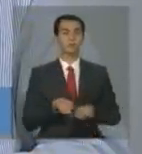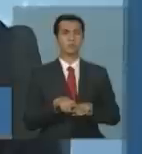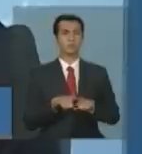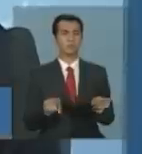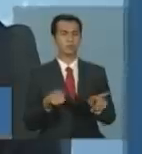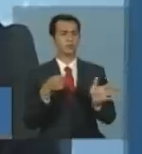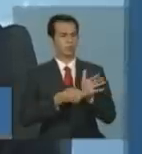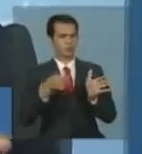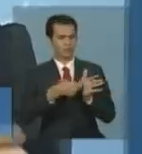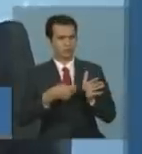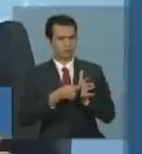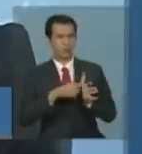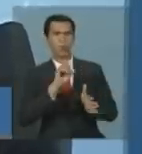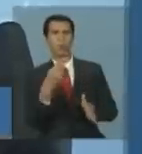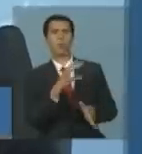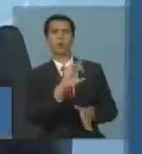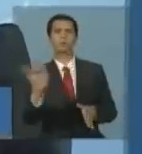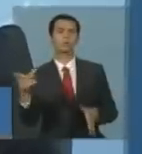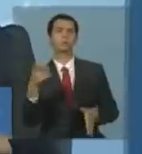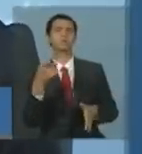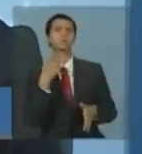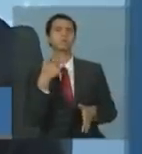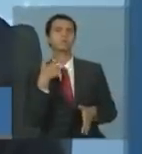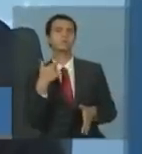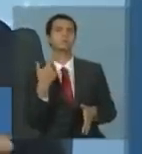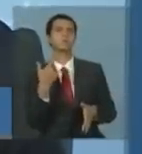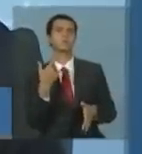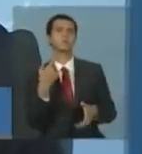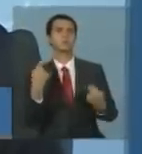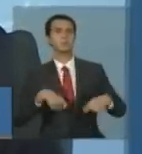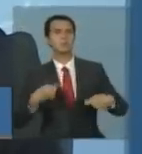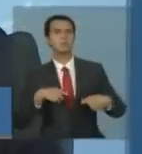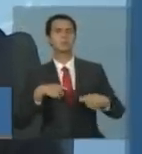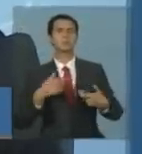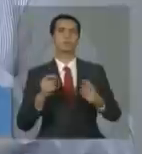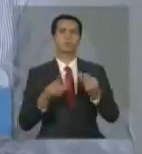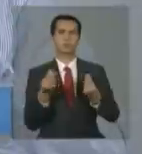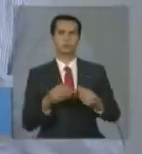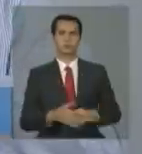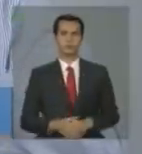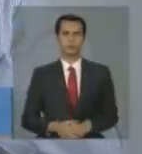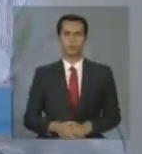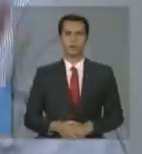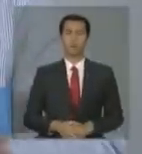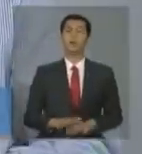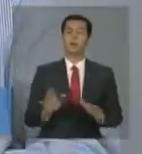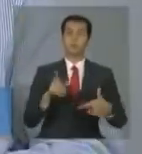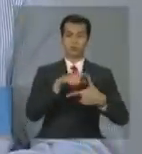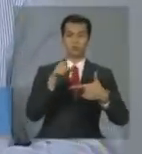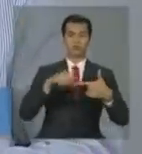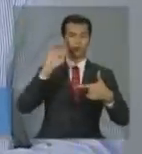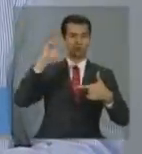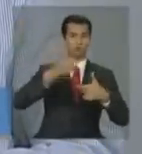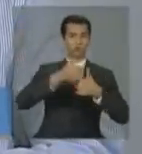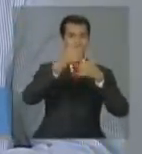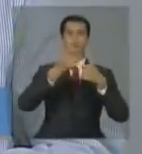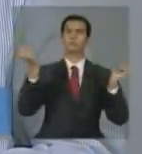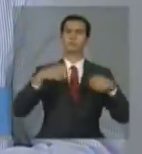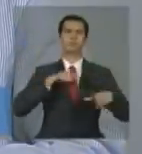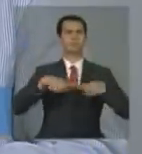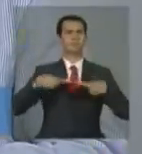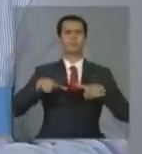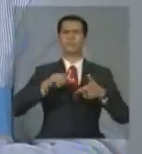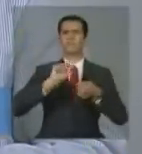obrigatoriedade, isso é de acordo com a necessidade de cada um dos municípios e de cada uma dessas secretarias. O titular e o adjunto podem fazer tudo no sistema a partir do momento que eles fazem a sua